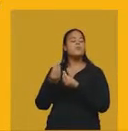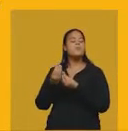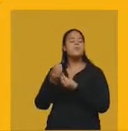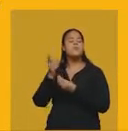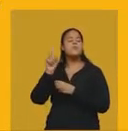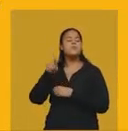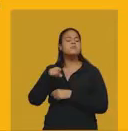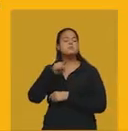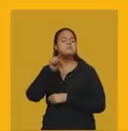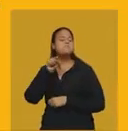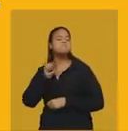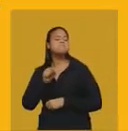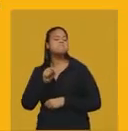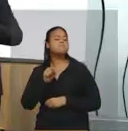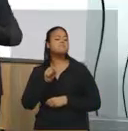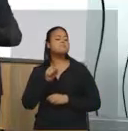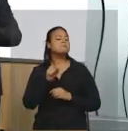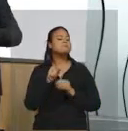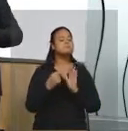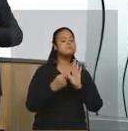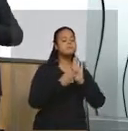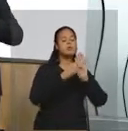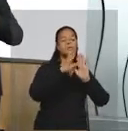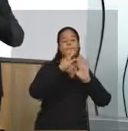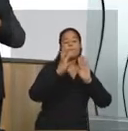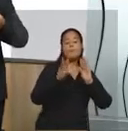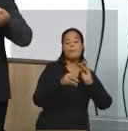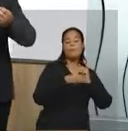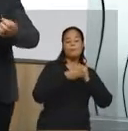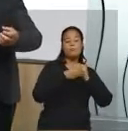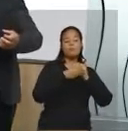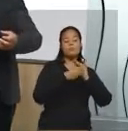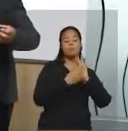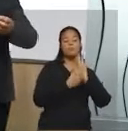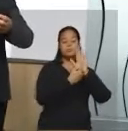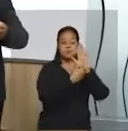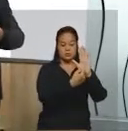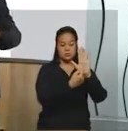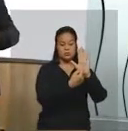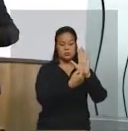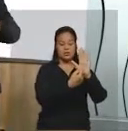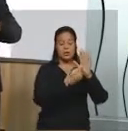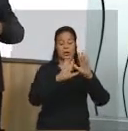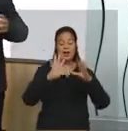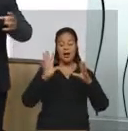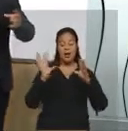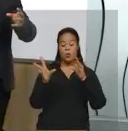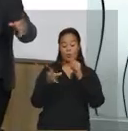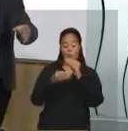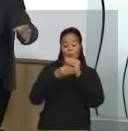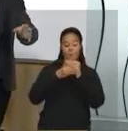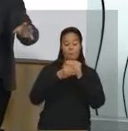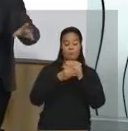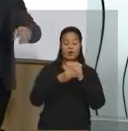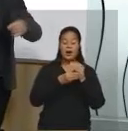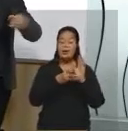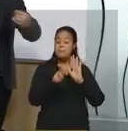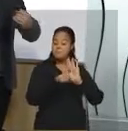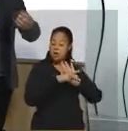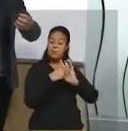apresentada? Então, esta resenha aqui, ela tem uma finalidade